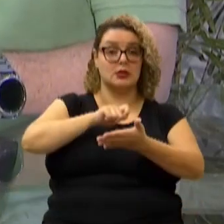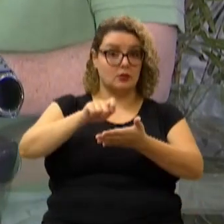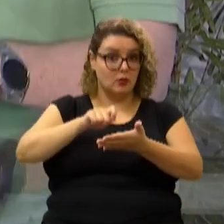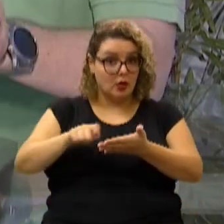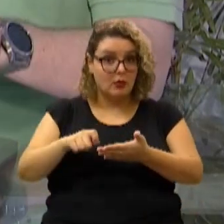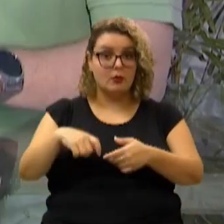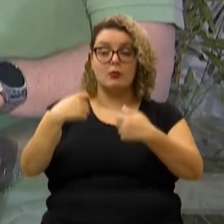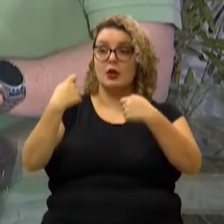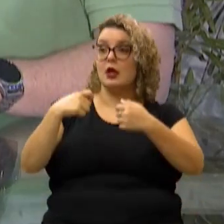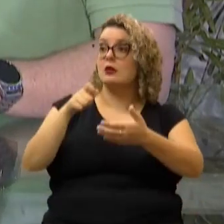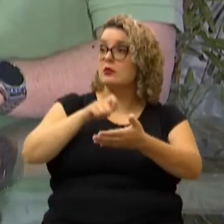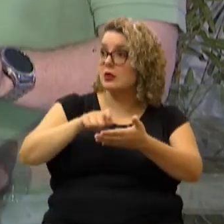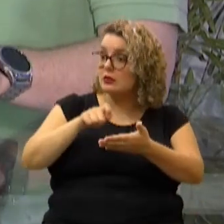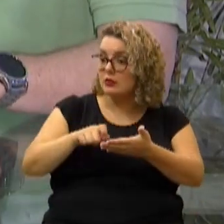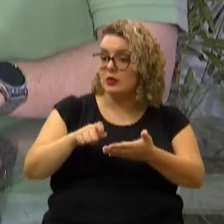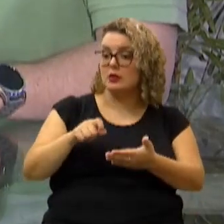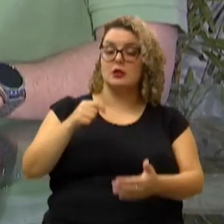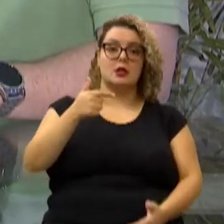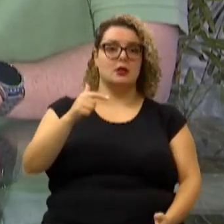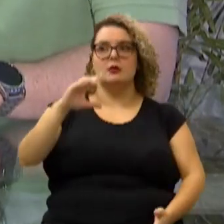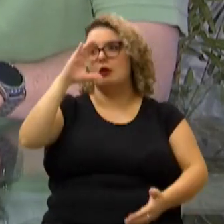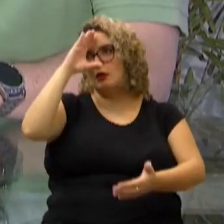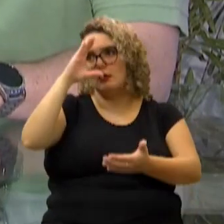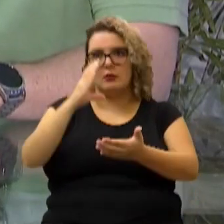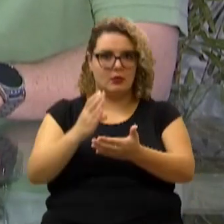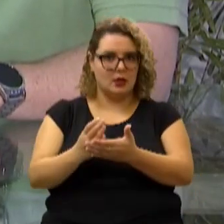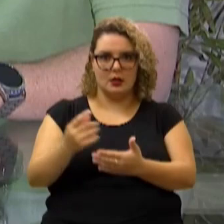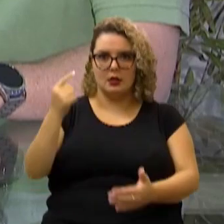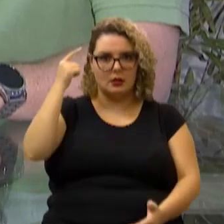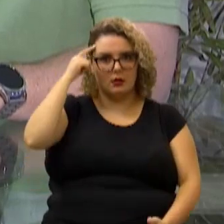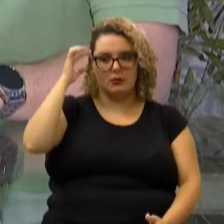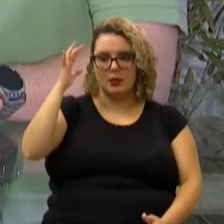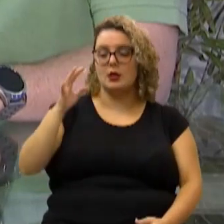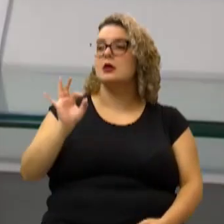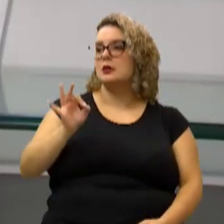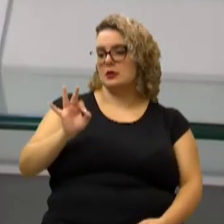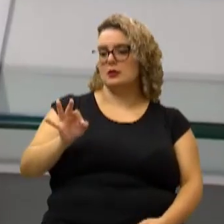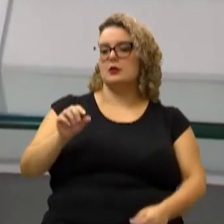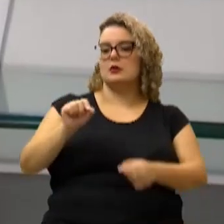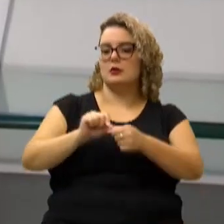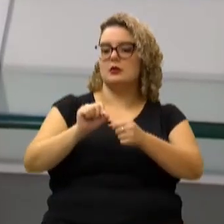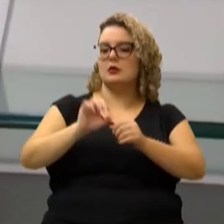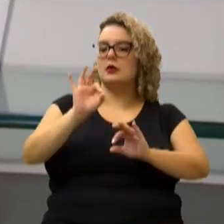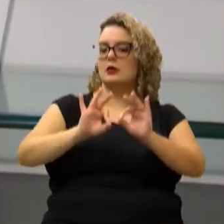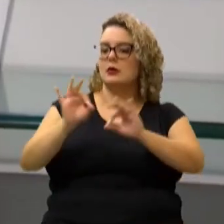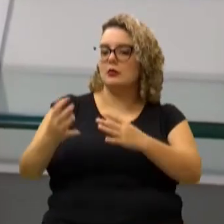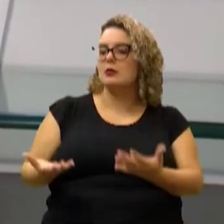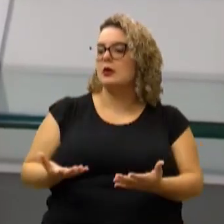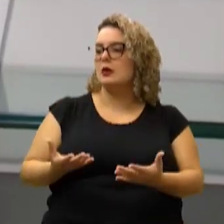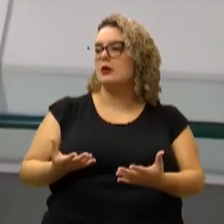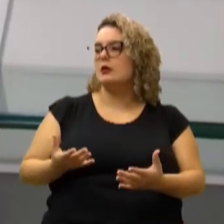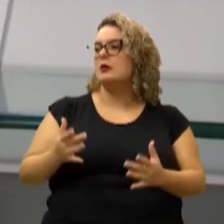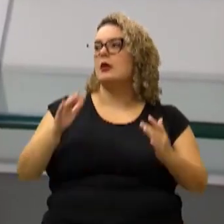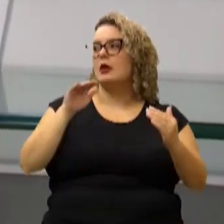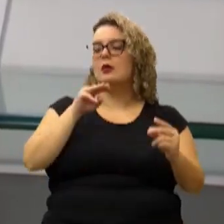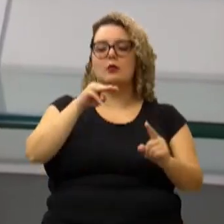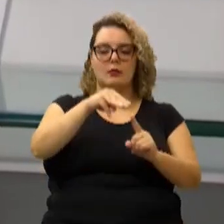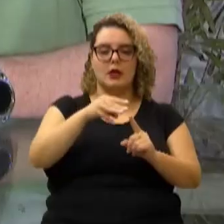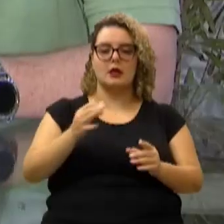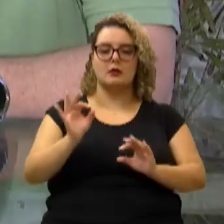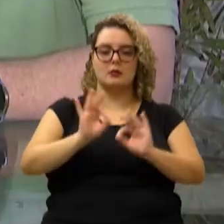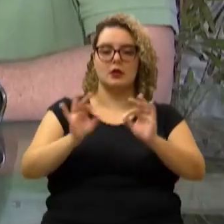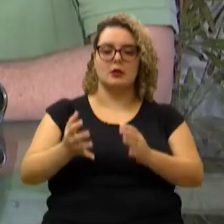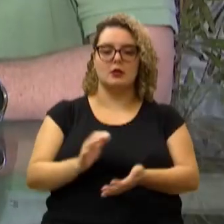anotar precisa ter anotado não dá para confiar na cabeça e sem dúvida nenhuma fazendo planejamento com metas pré